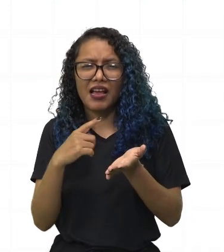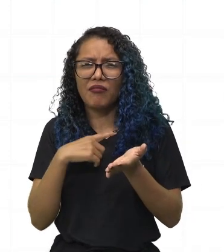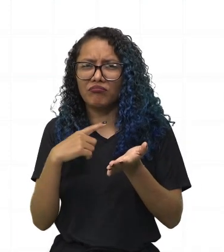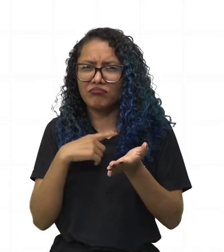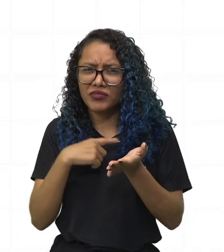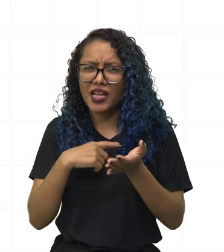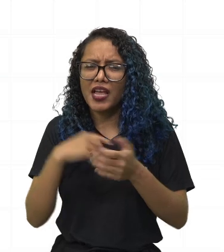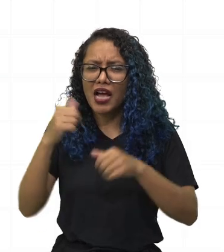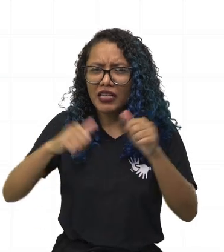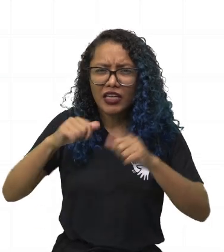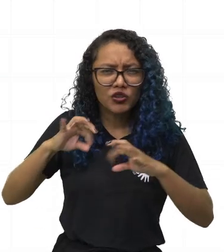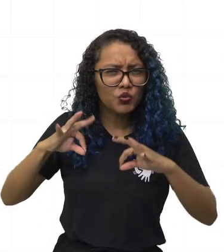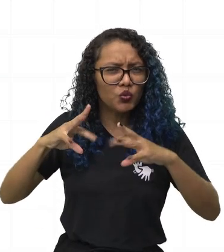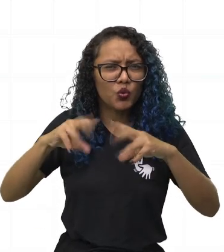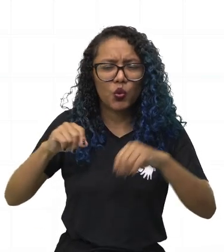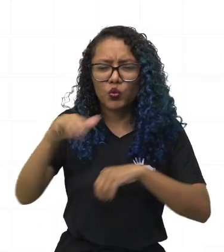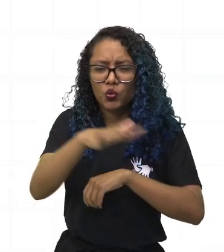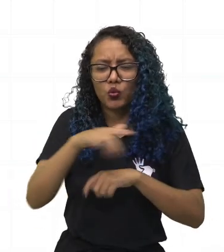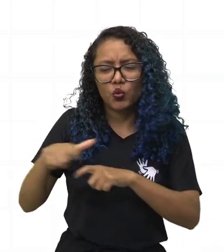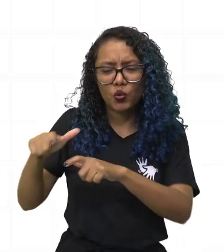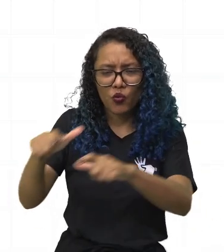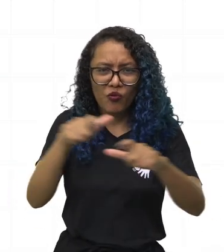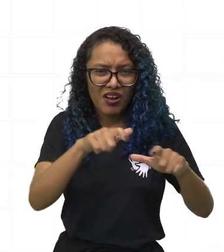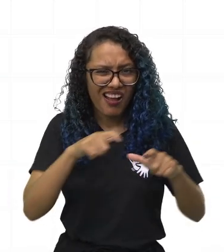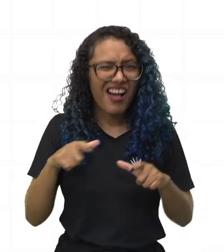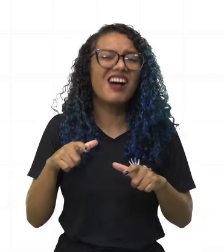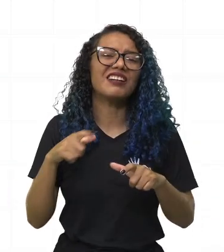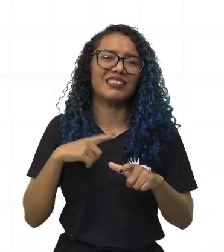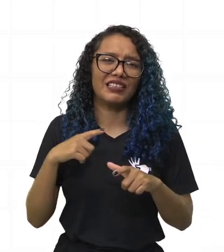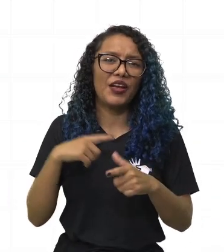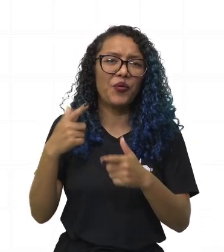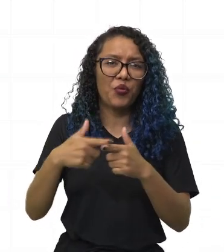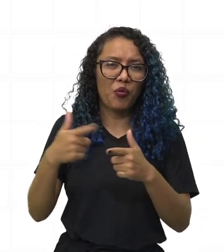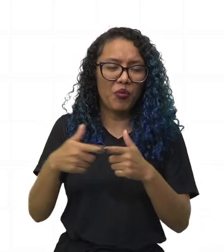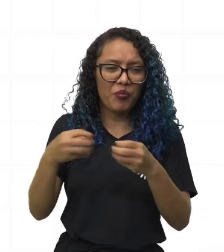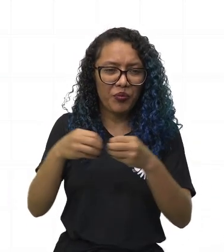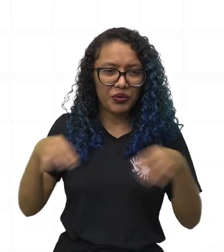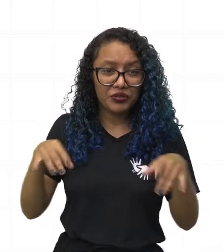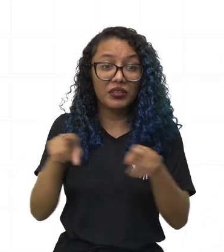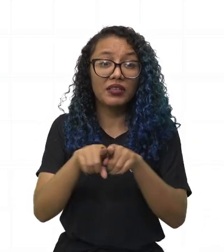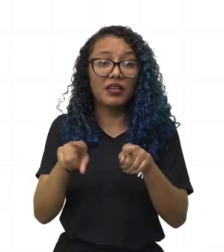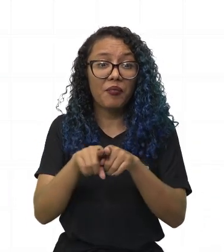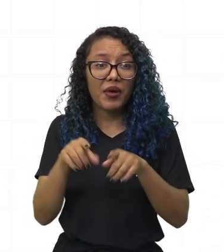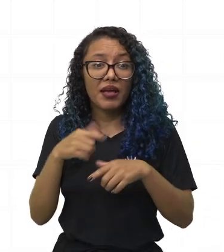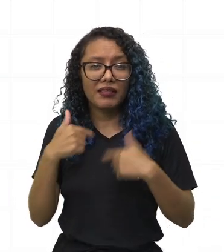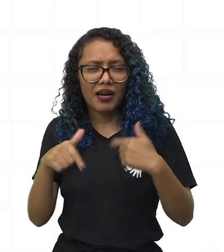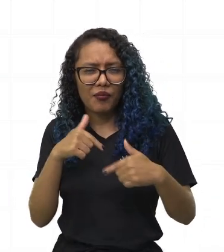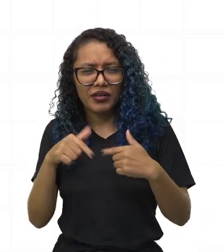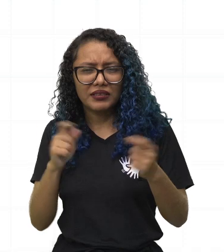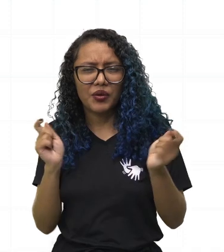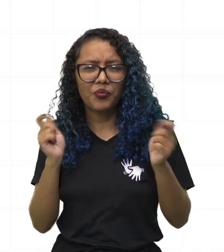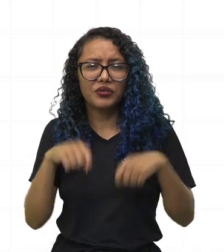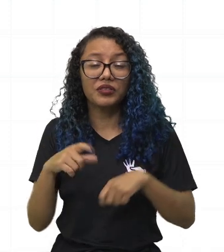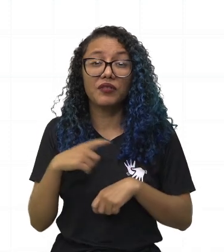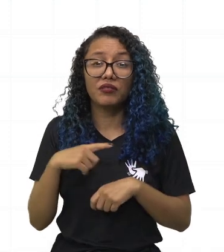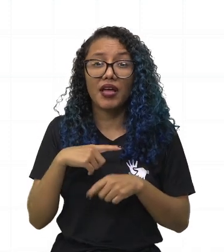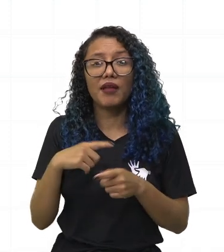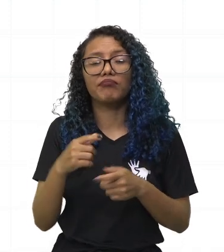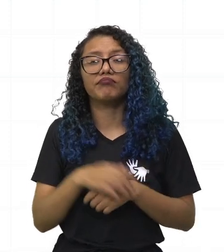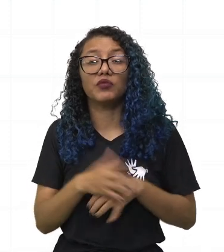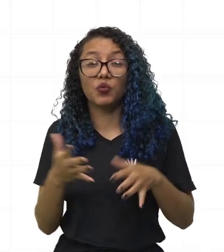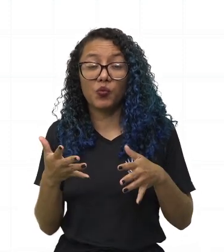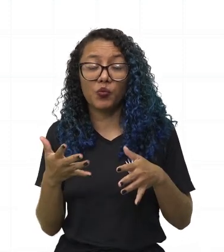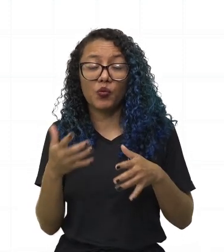dos locais atingidos. A secretaria irá trabalhar também para a inclusão no aluguel social de moradores